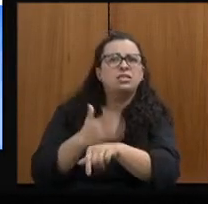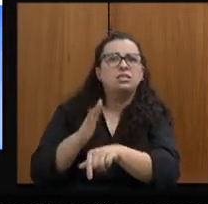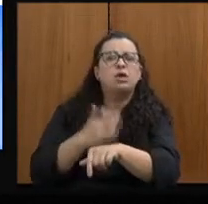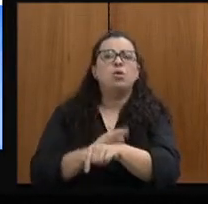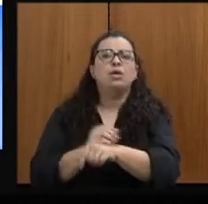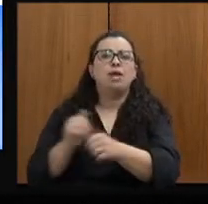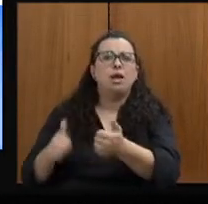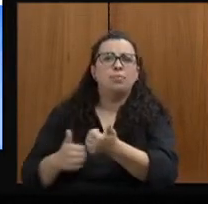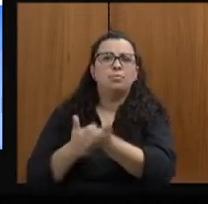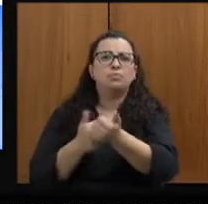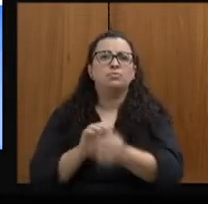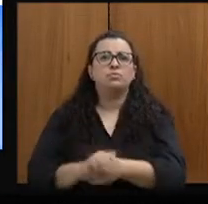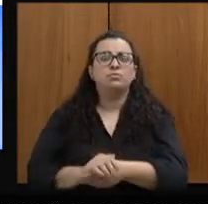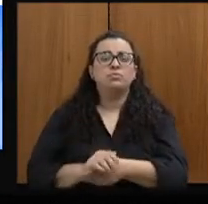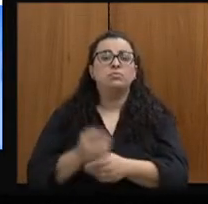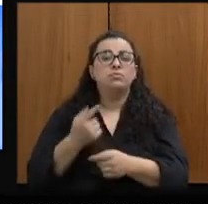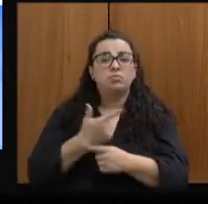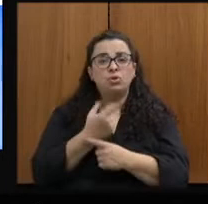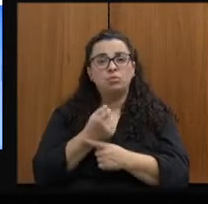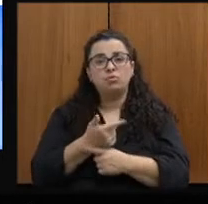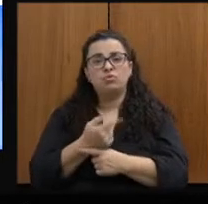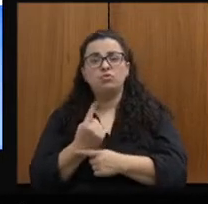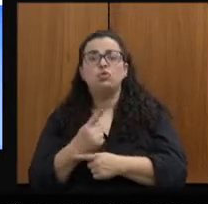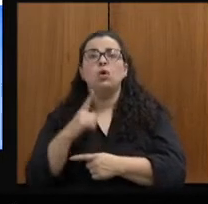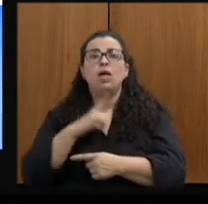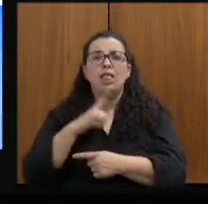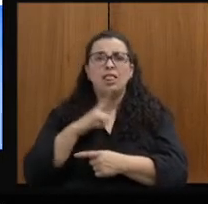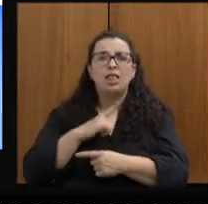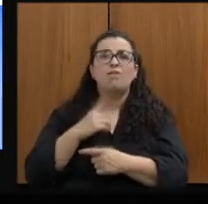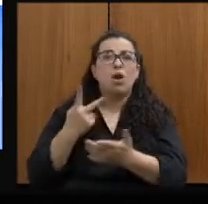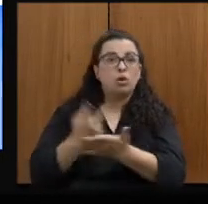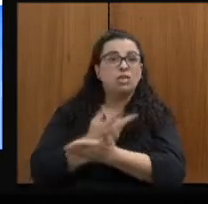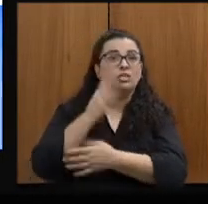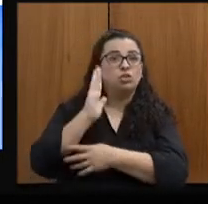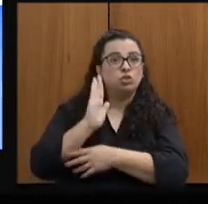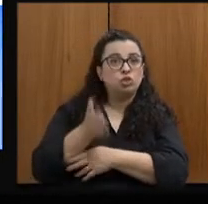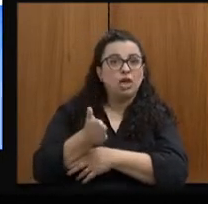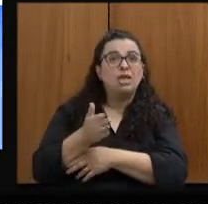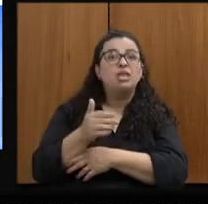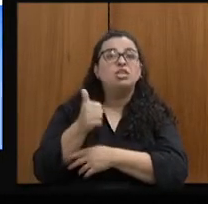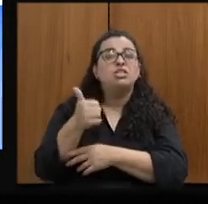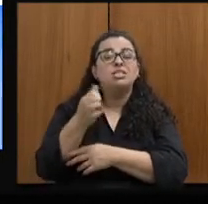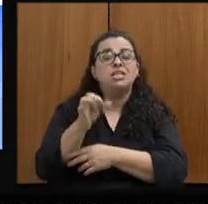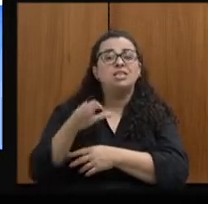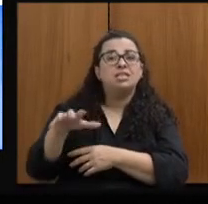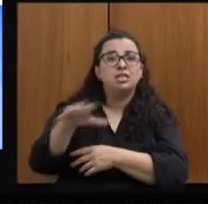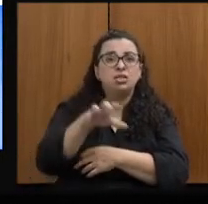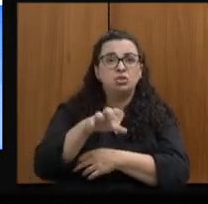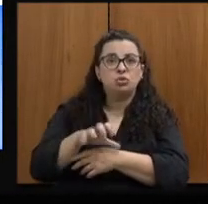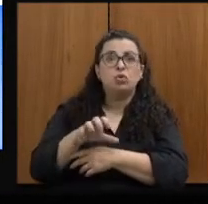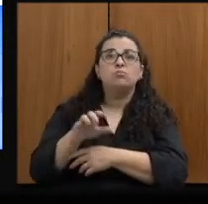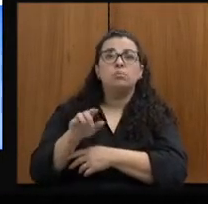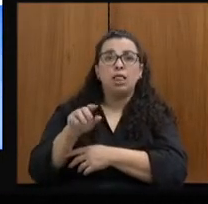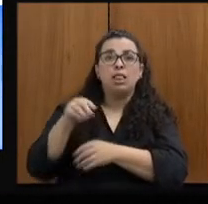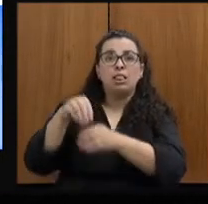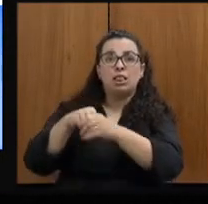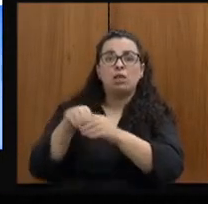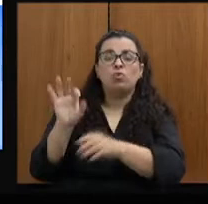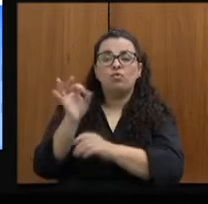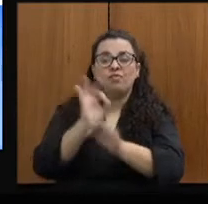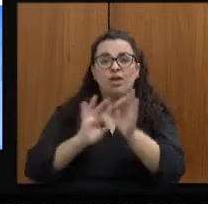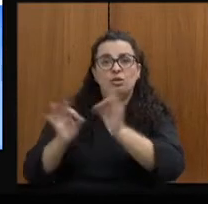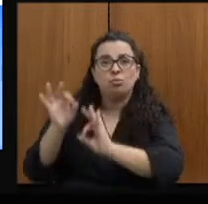formação profissional e assessoramento em 16 municípios da região do Vale do Mucuri, com 3.259